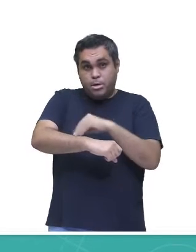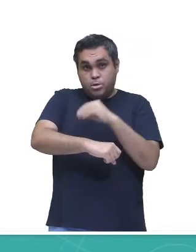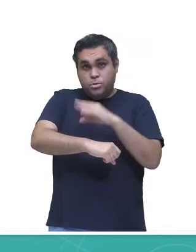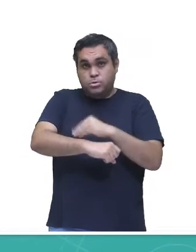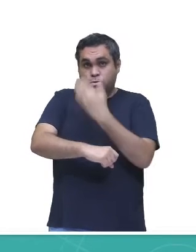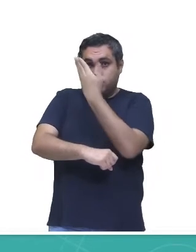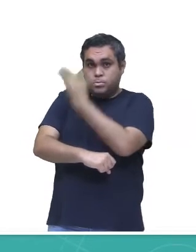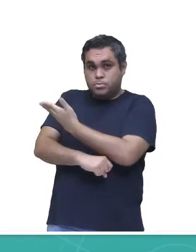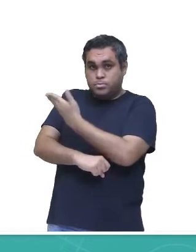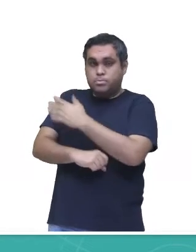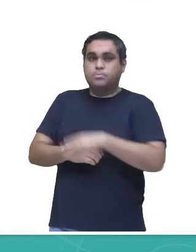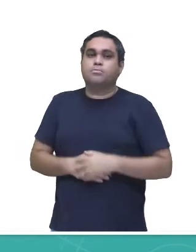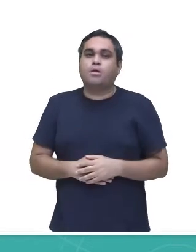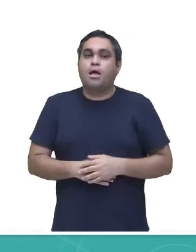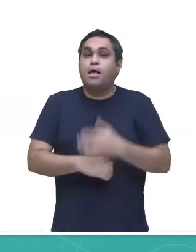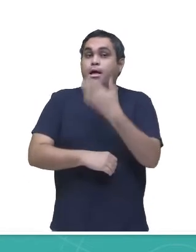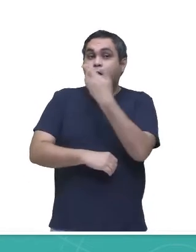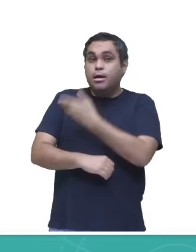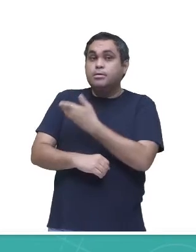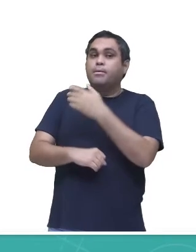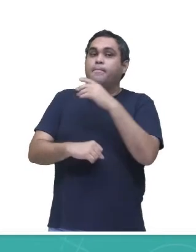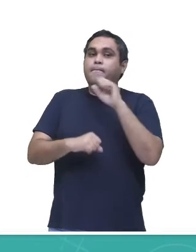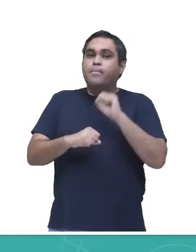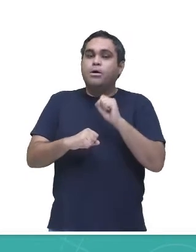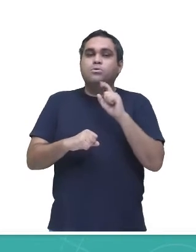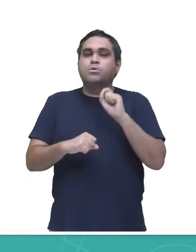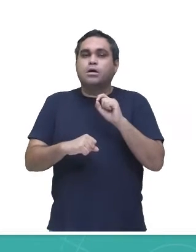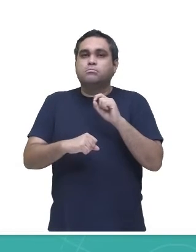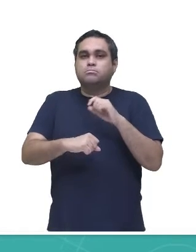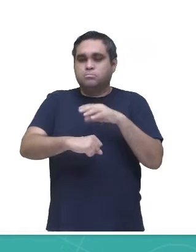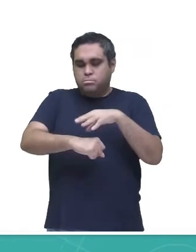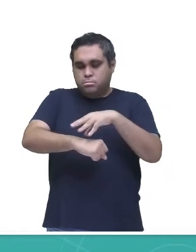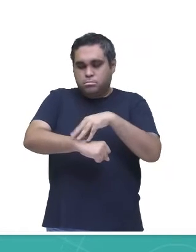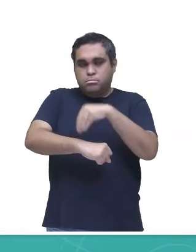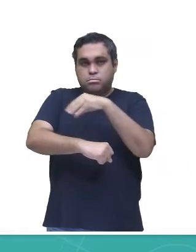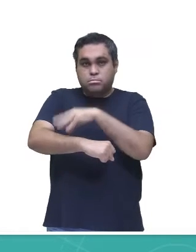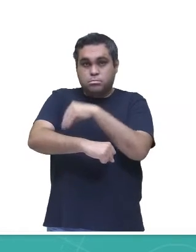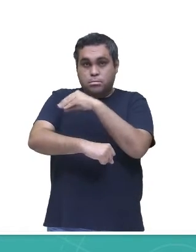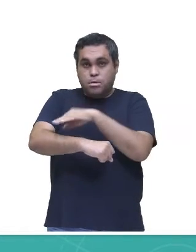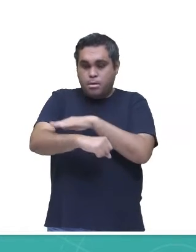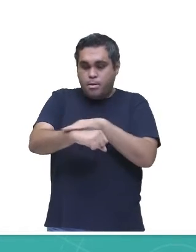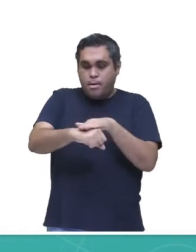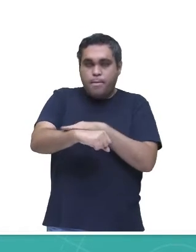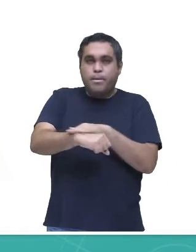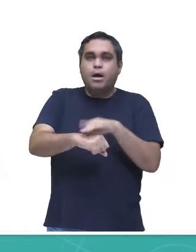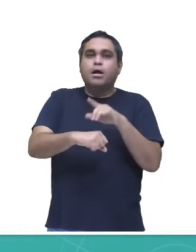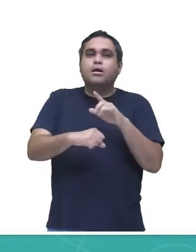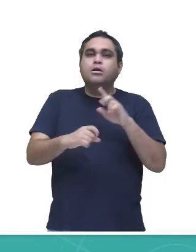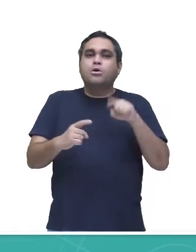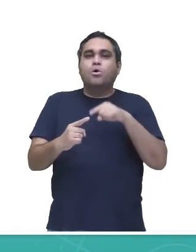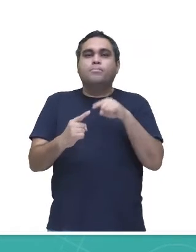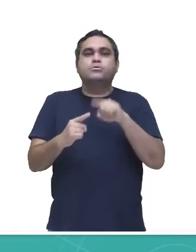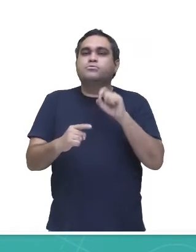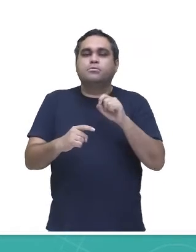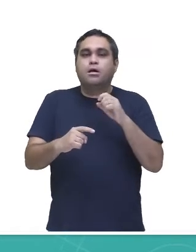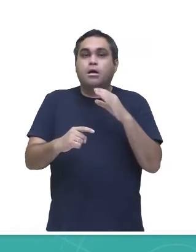e servem para manter uma camada de calor sobre a pele. Olha lá. Então, a gente está vendo aqui,